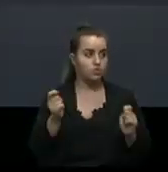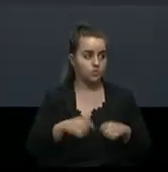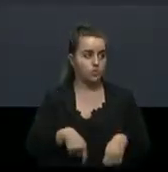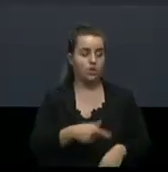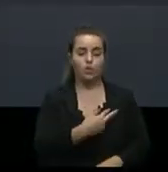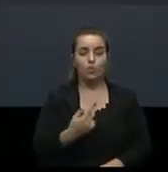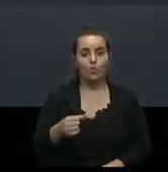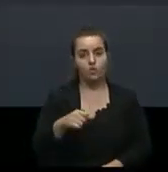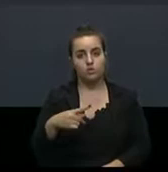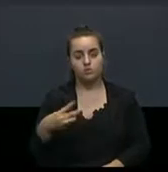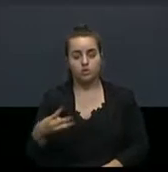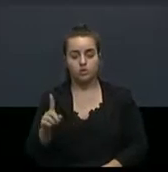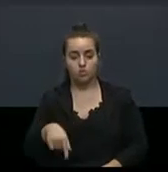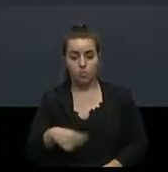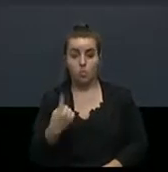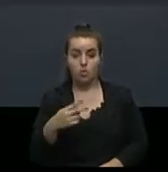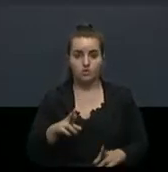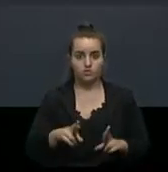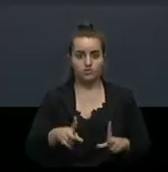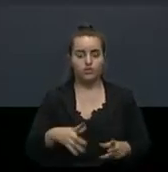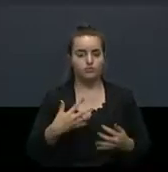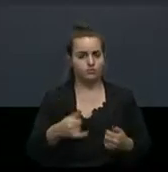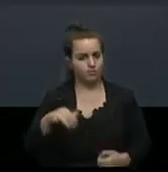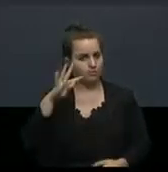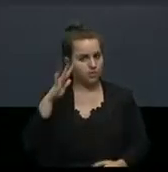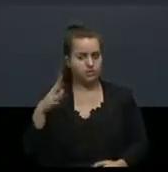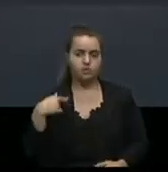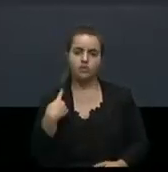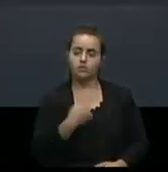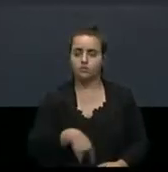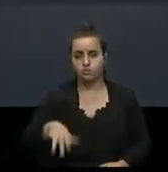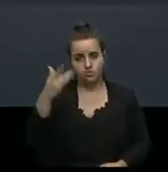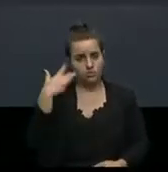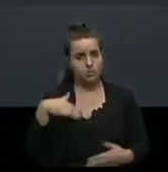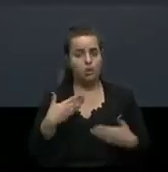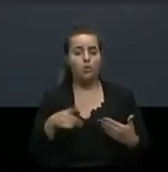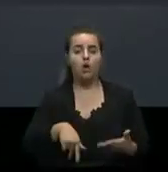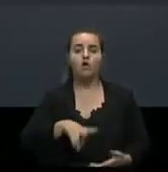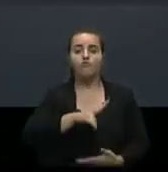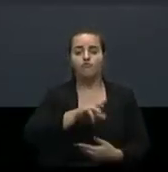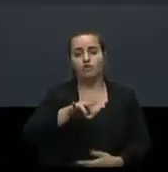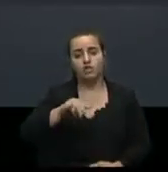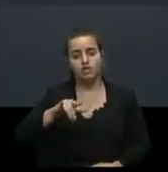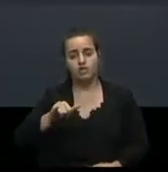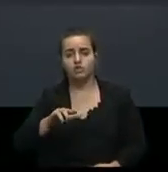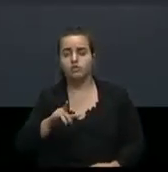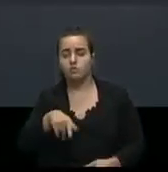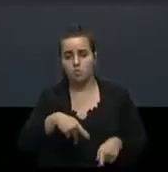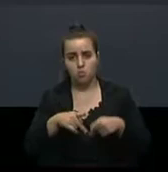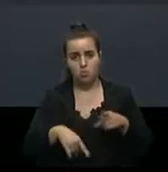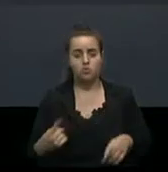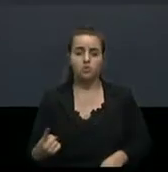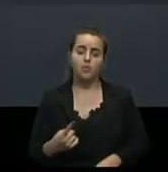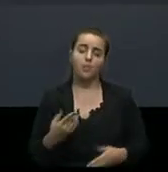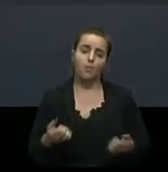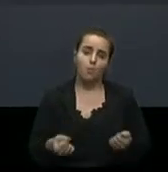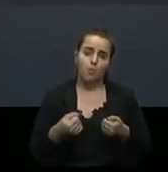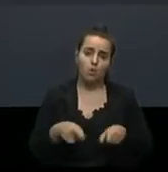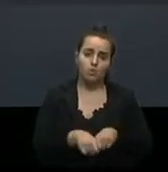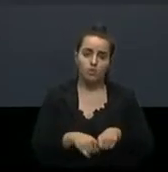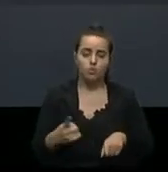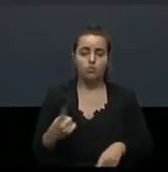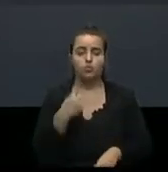da SP3, com uma diferença. Vamos supor que não sabíamos a variância populacional de pesos e alturas. Qual a